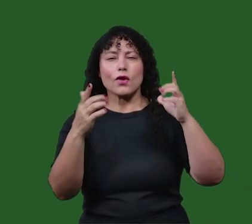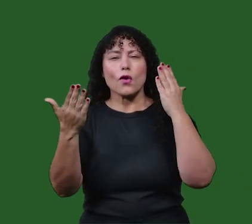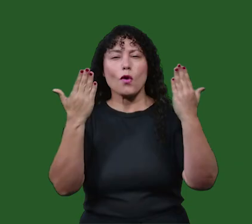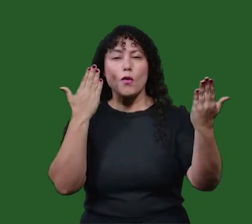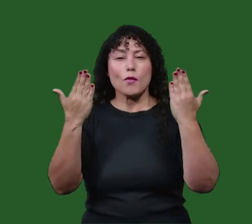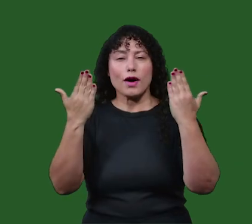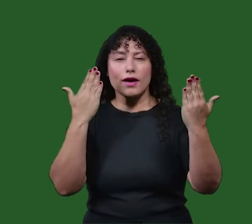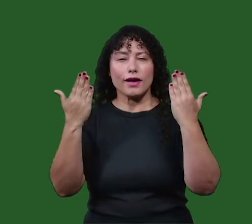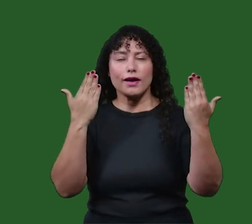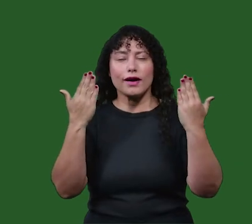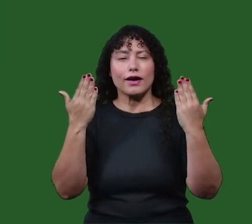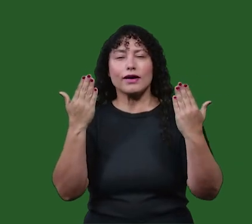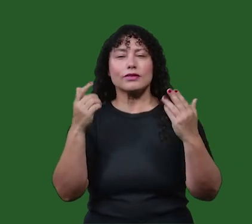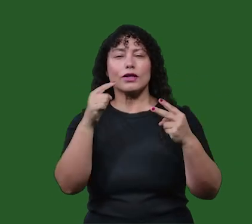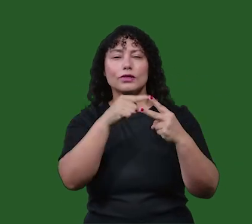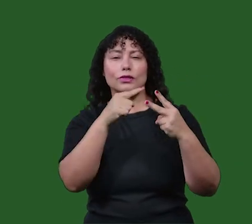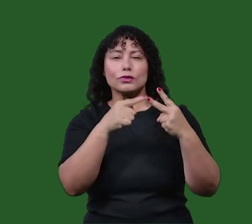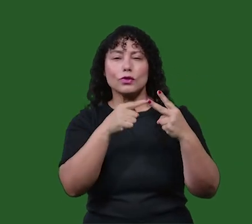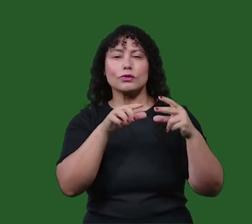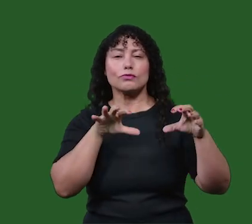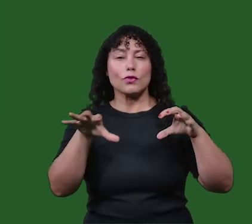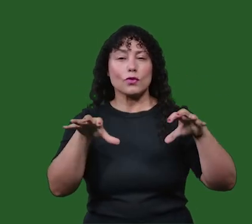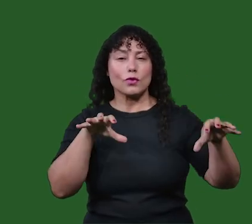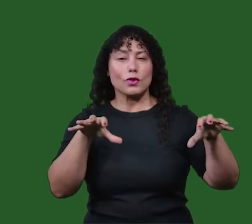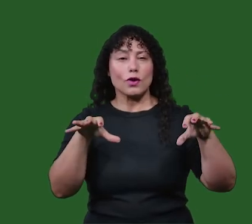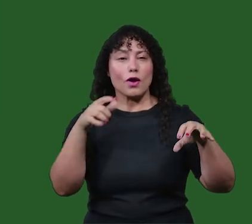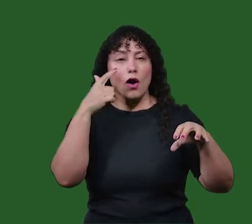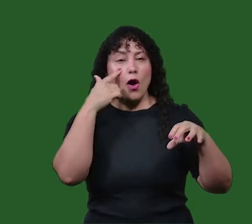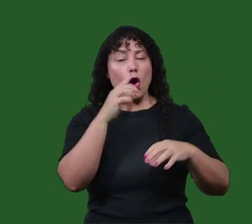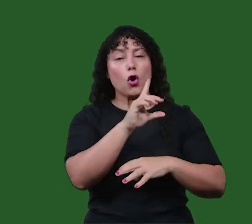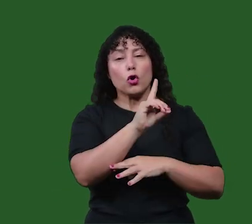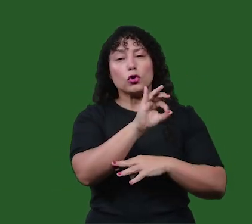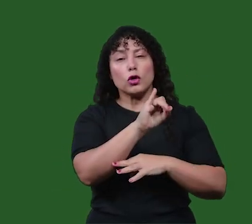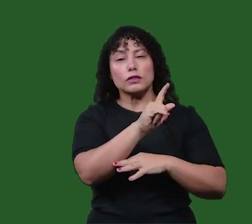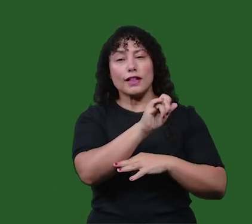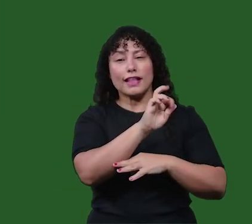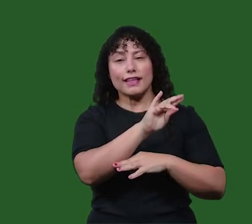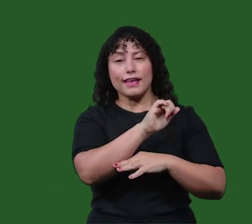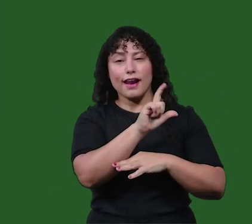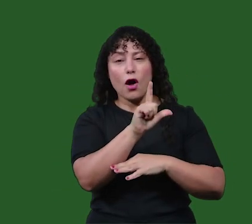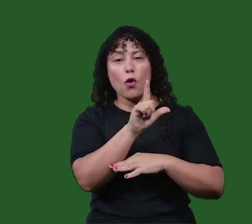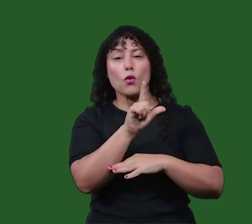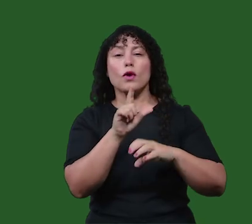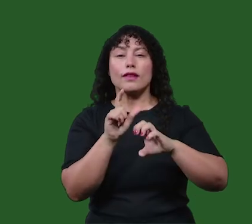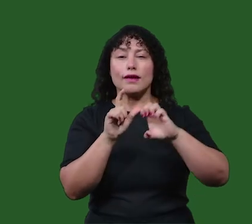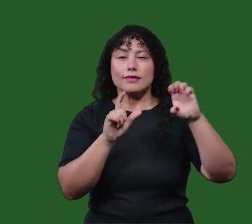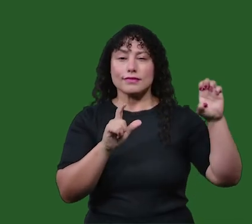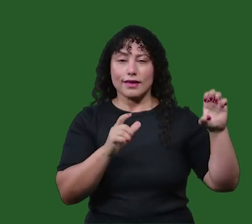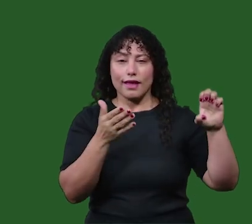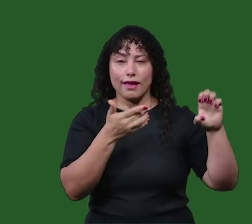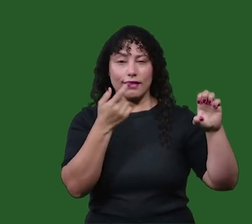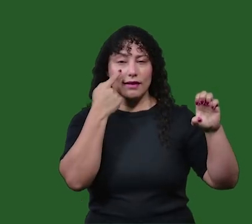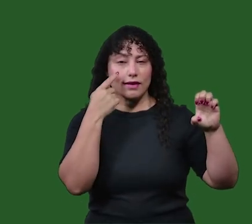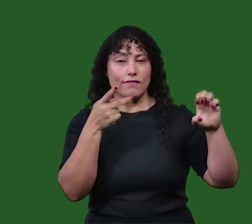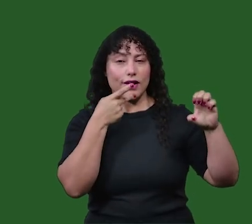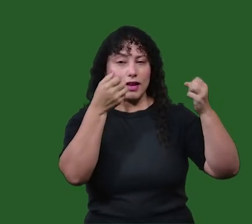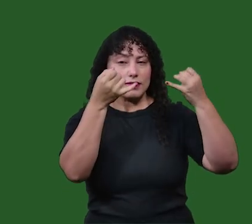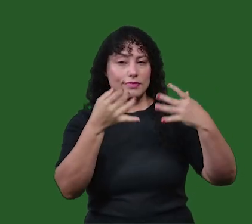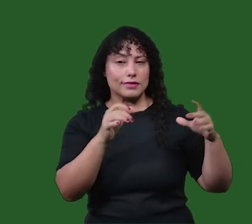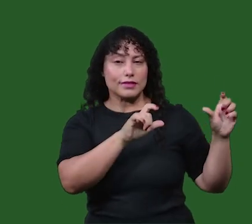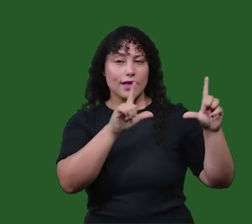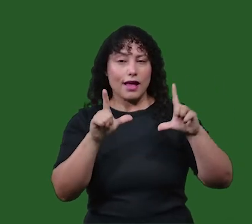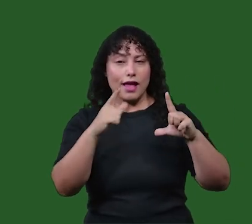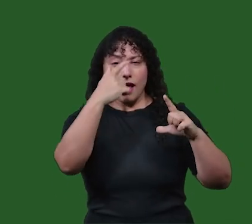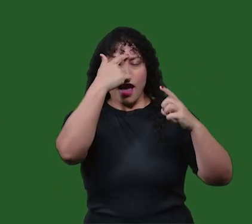fiz comparando essas duas regiões. Então tá aí o dorsolateral, o da esquerda, ele é, como eu disse no